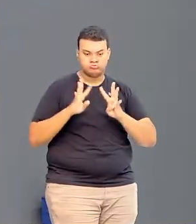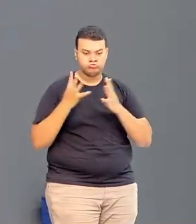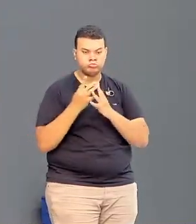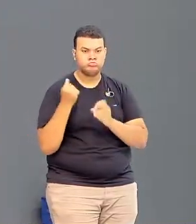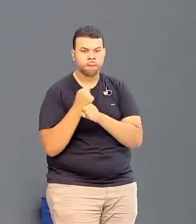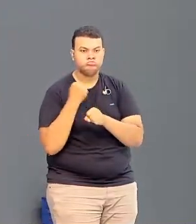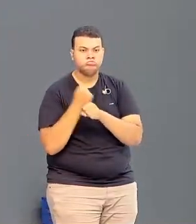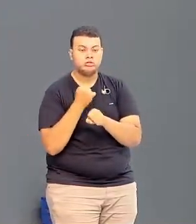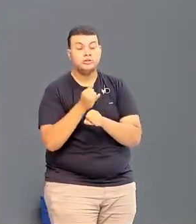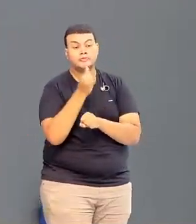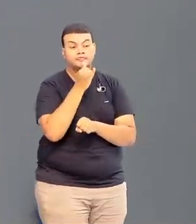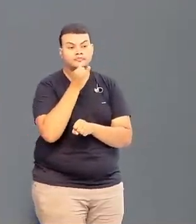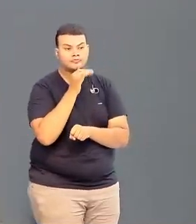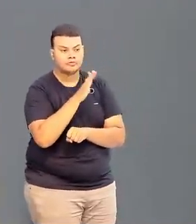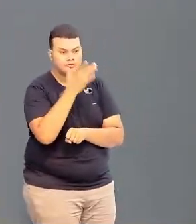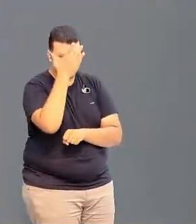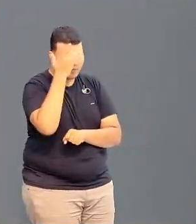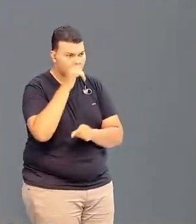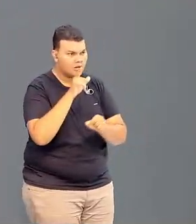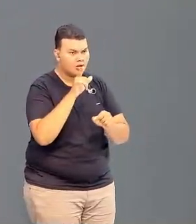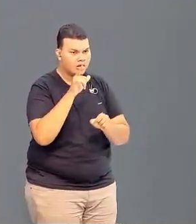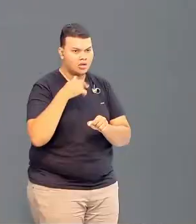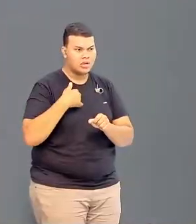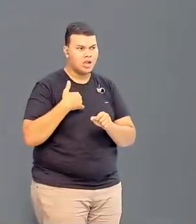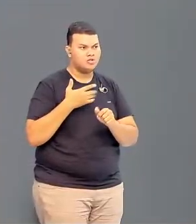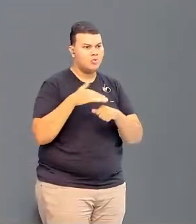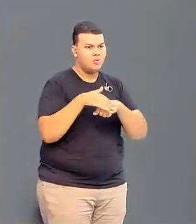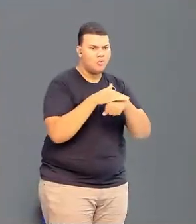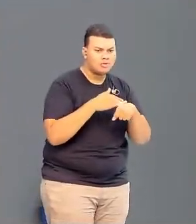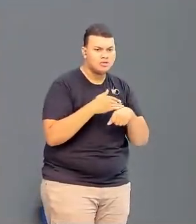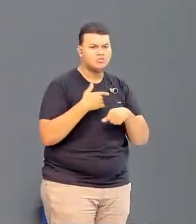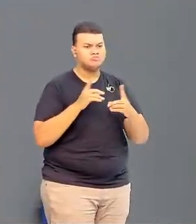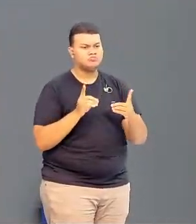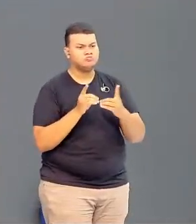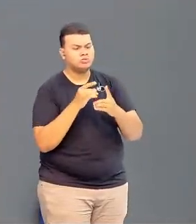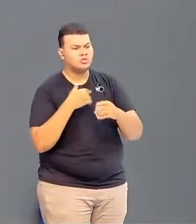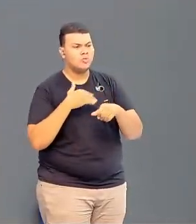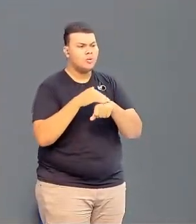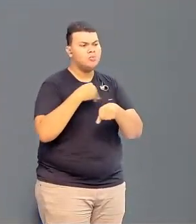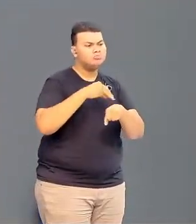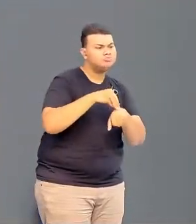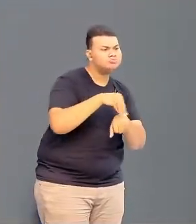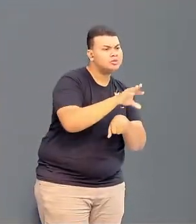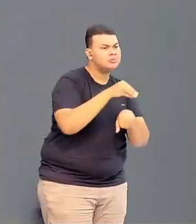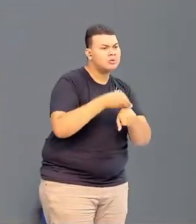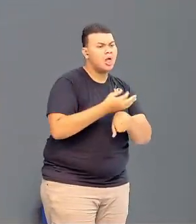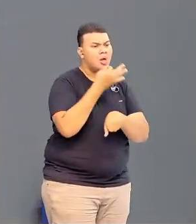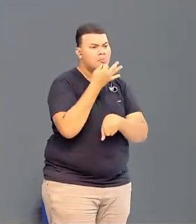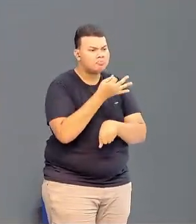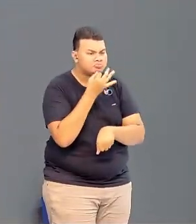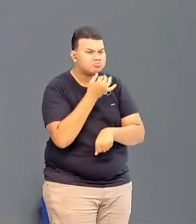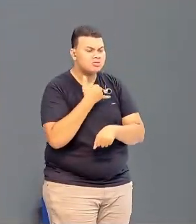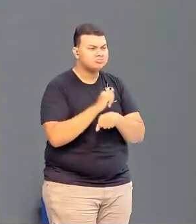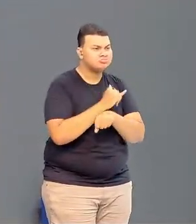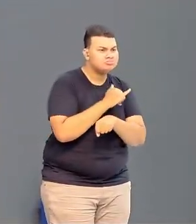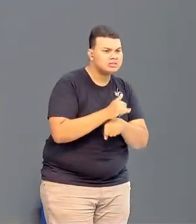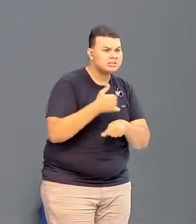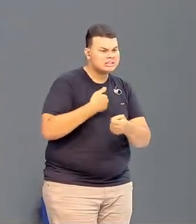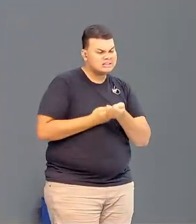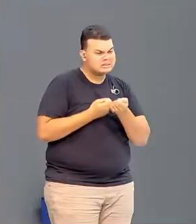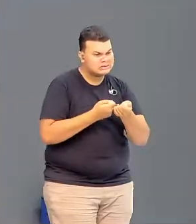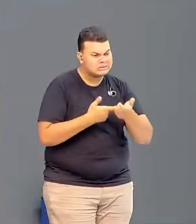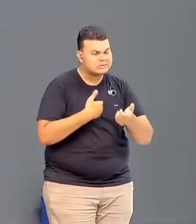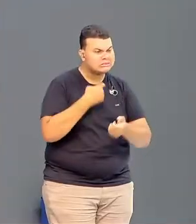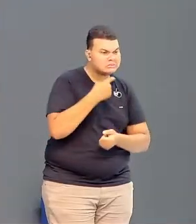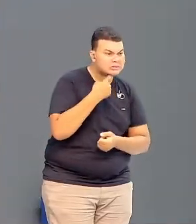exemplo, tem gente, olha para mim, tem gente que você já está conversando e tentando no seu argumento, na sua forma de argumento, há muito tempo convencer essa